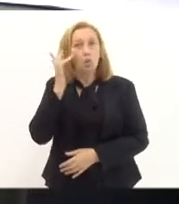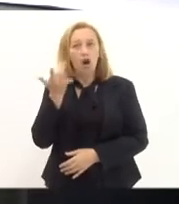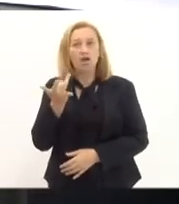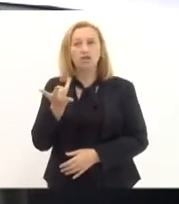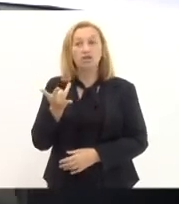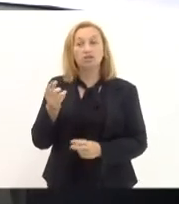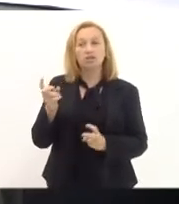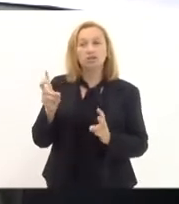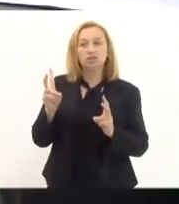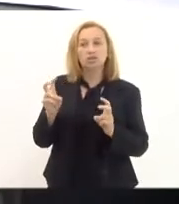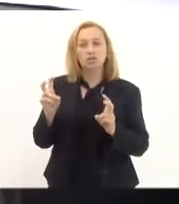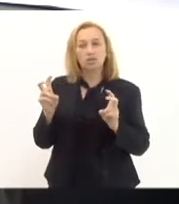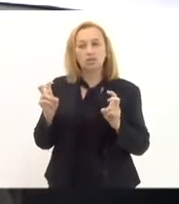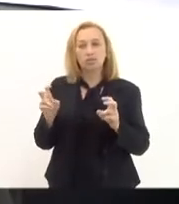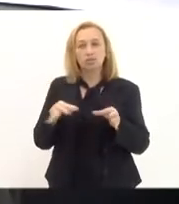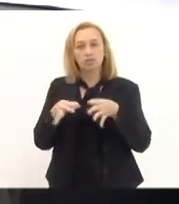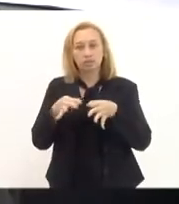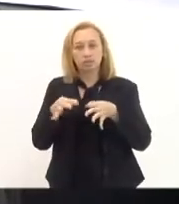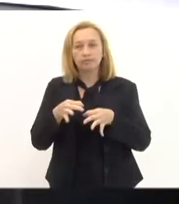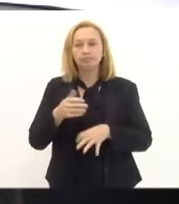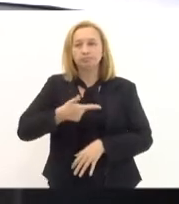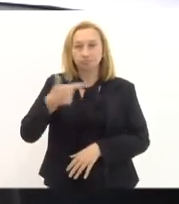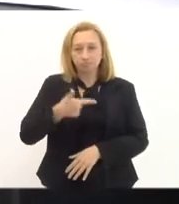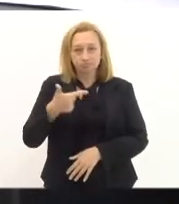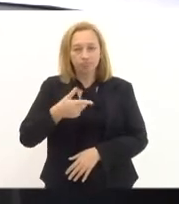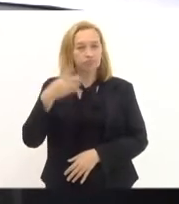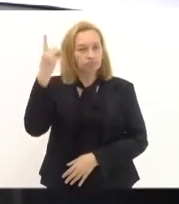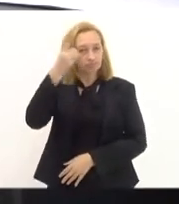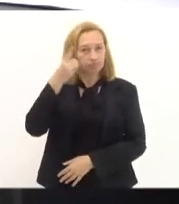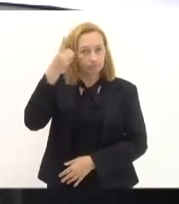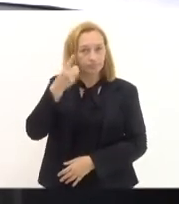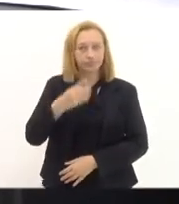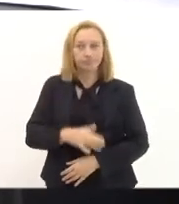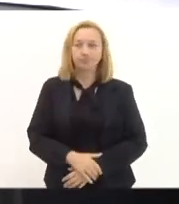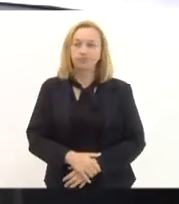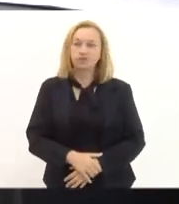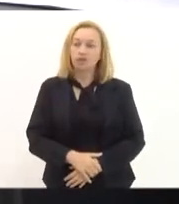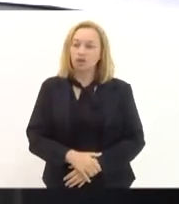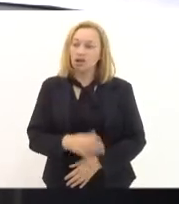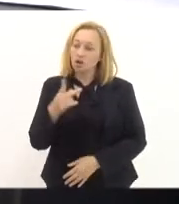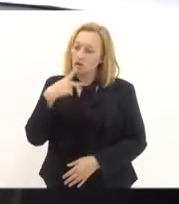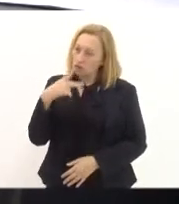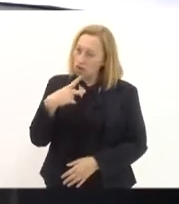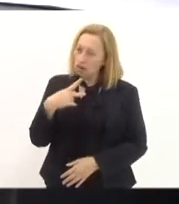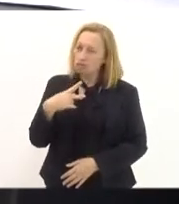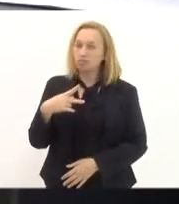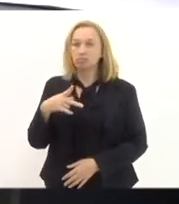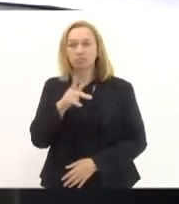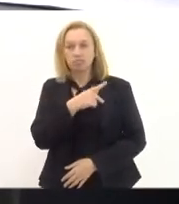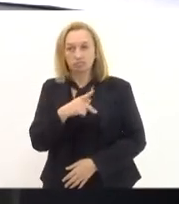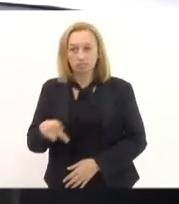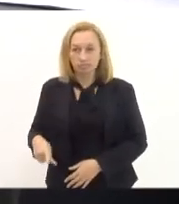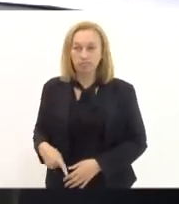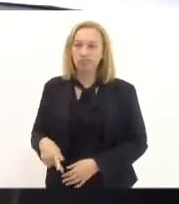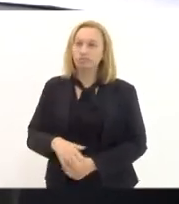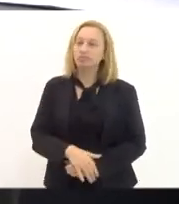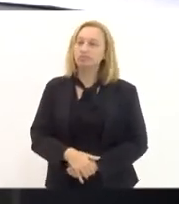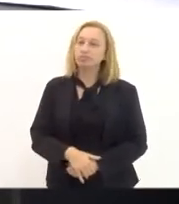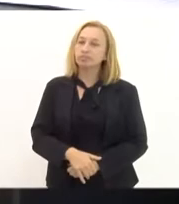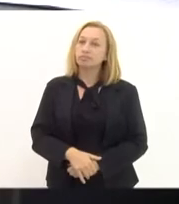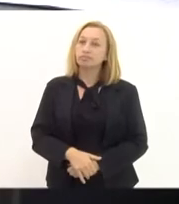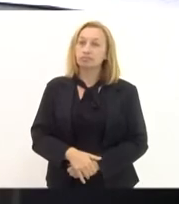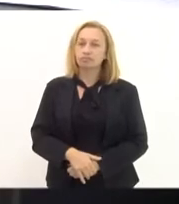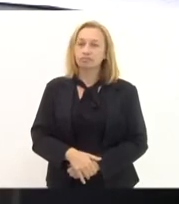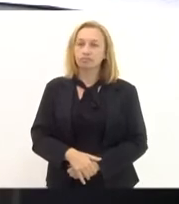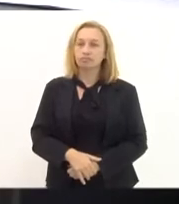uma questão sistêmica a segunda é que eu confesso a vossa excelência e já